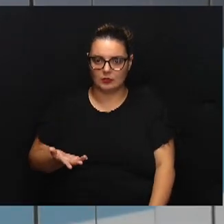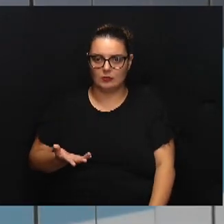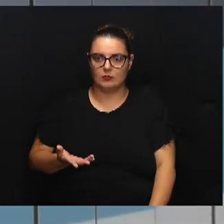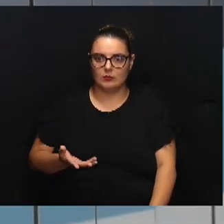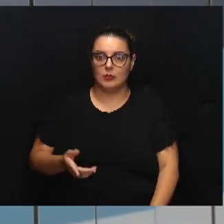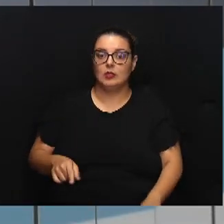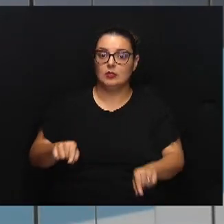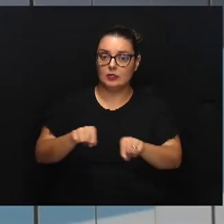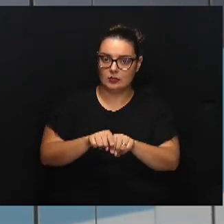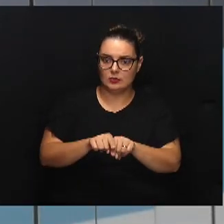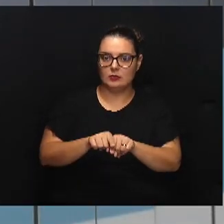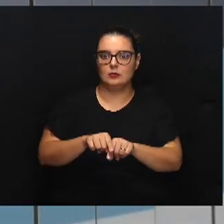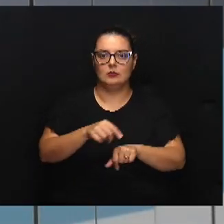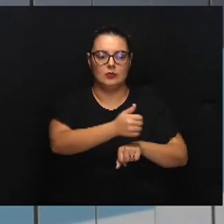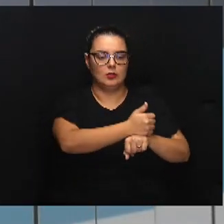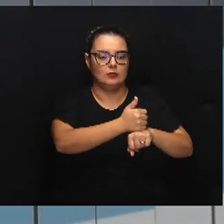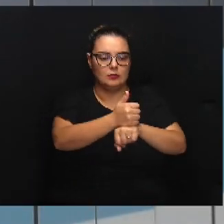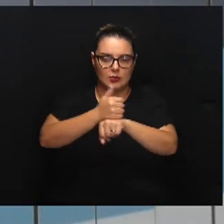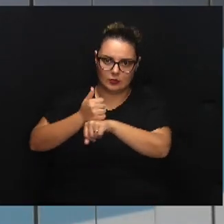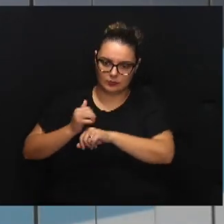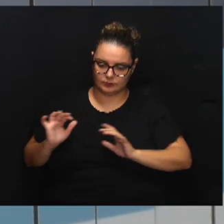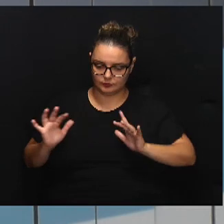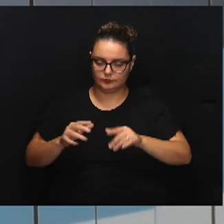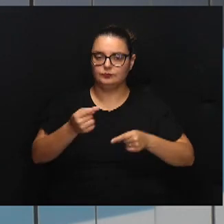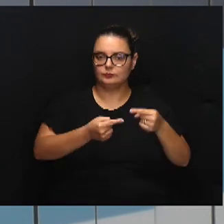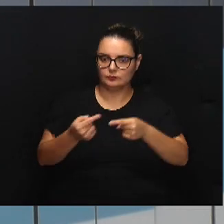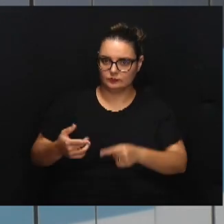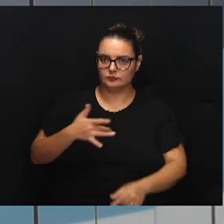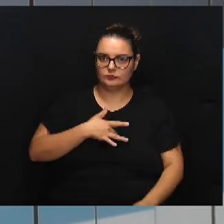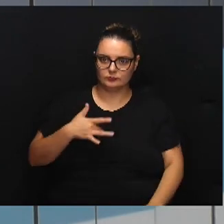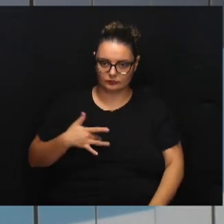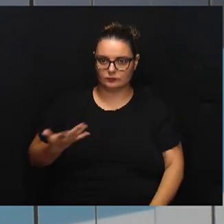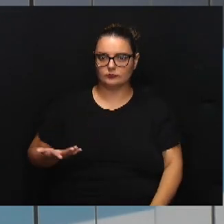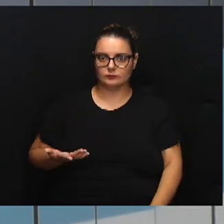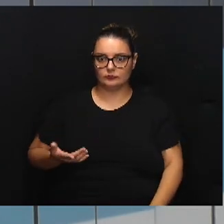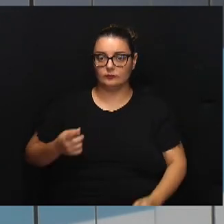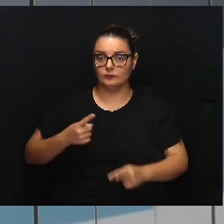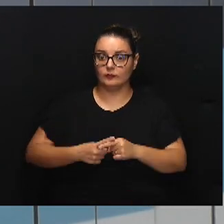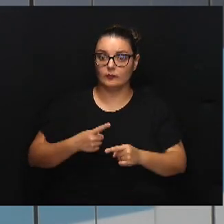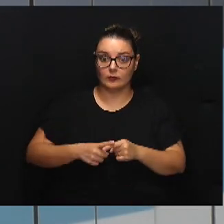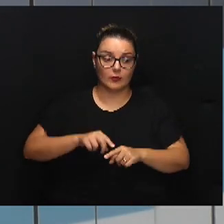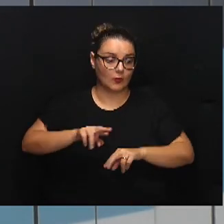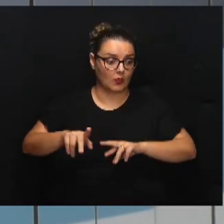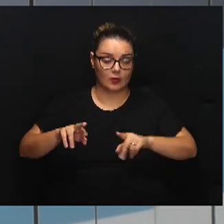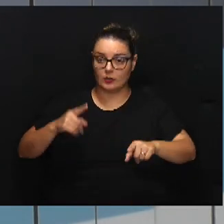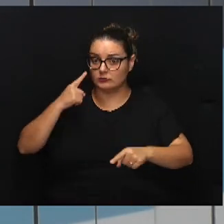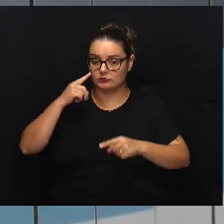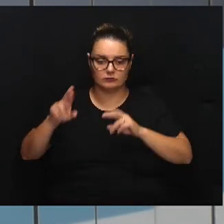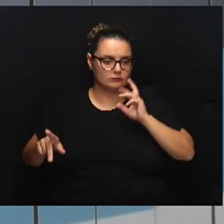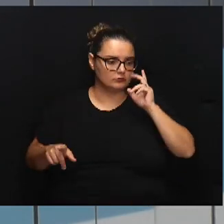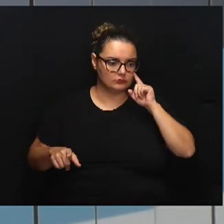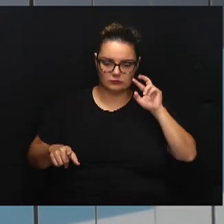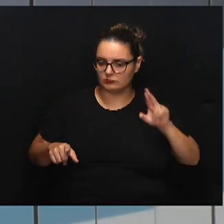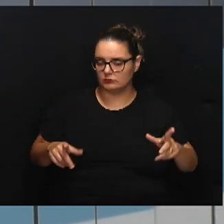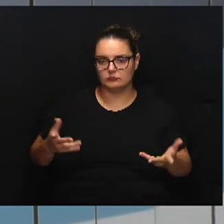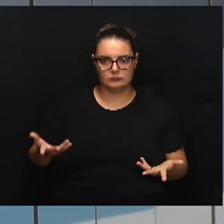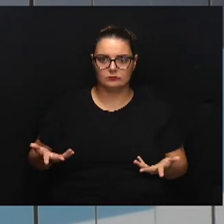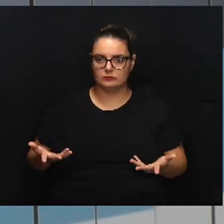para trazer os profissionais de saúde para o debate, porque eventualmente existem divergências de